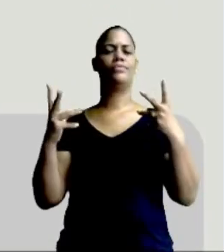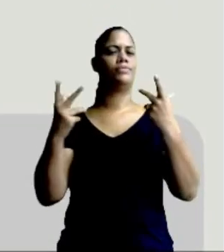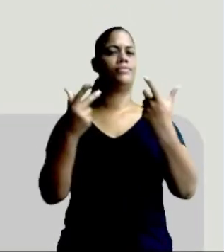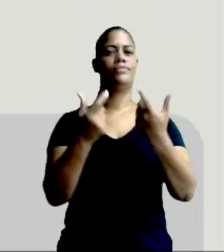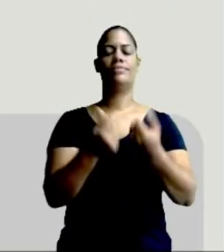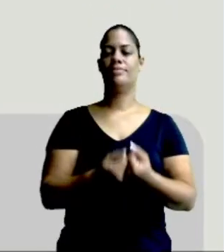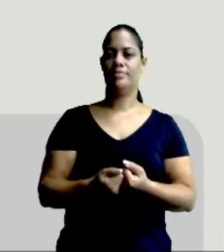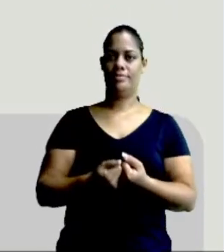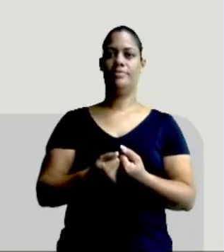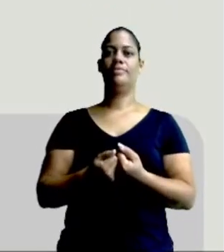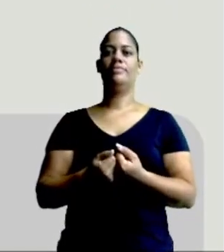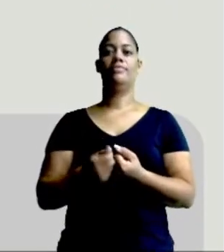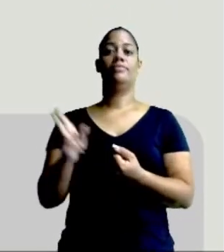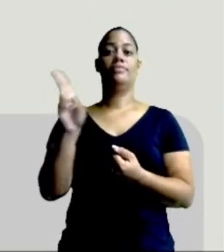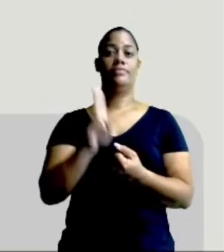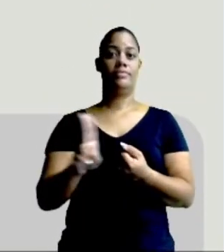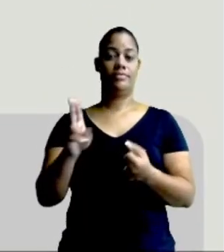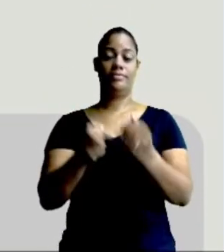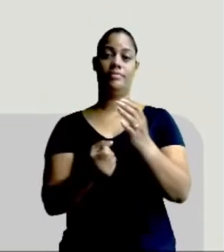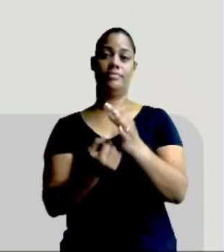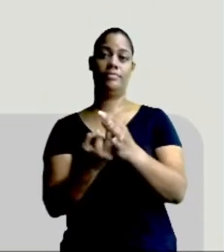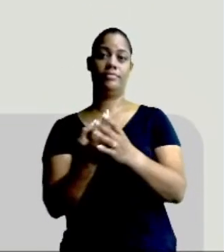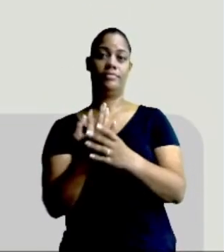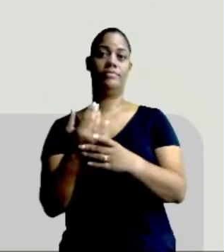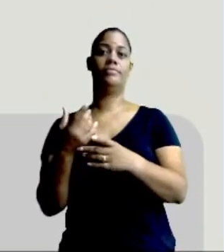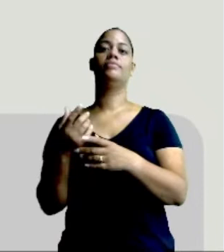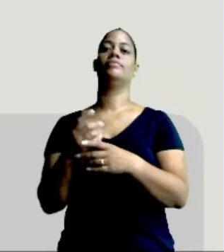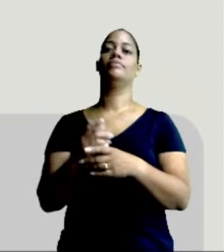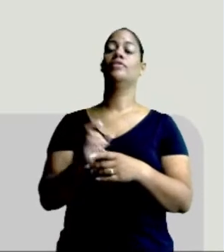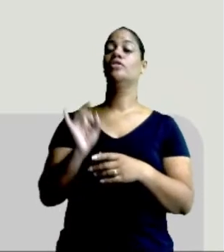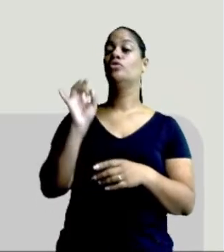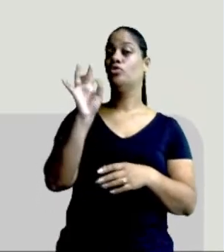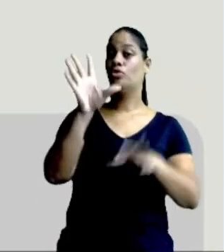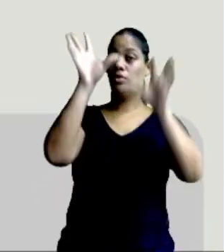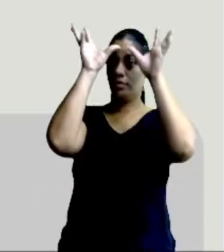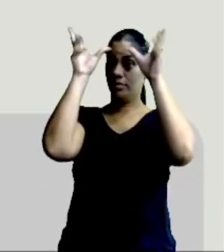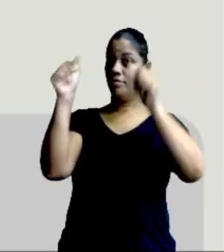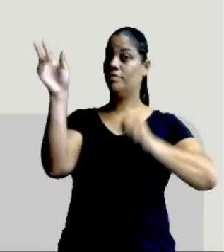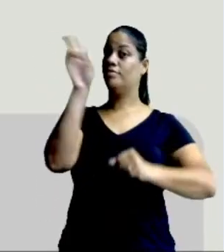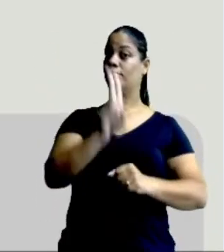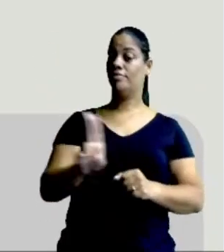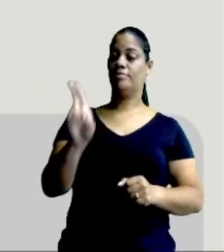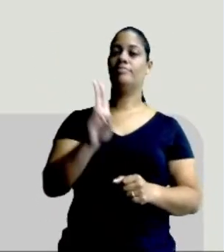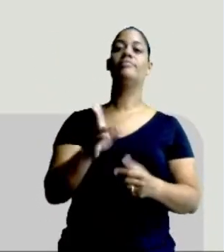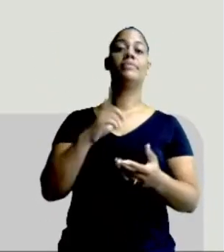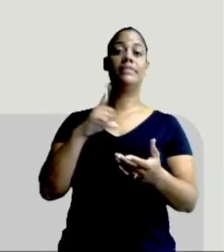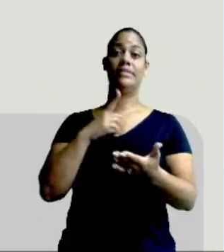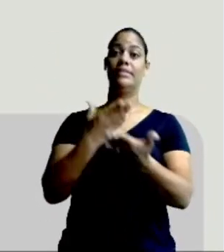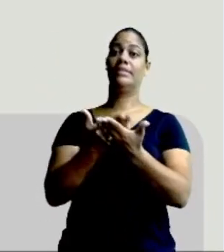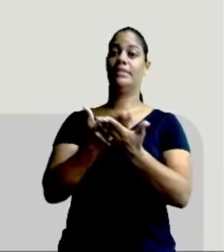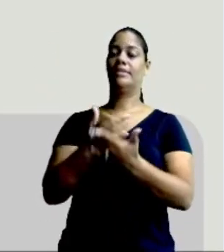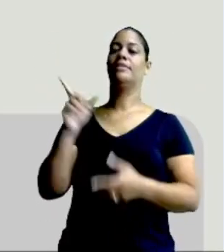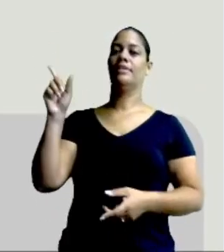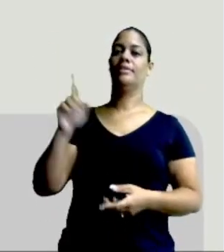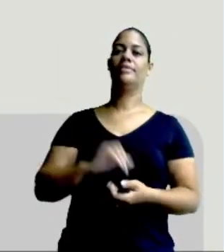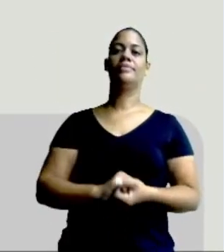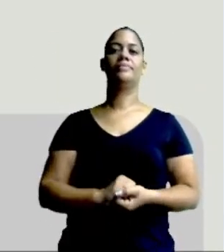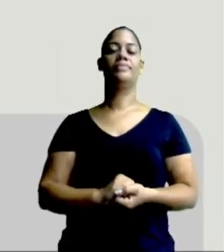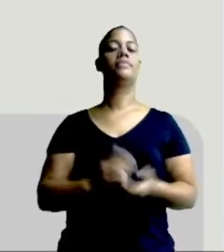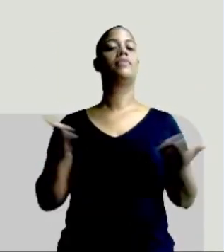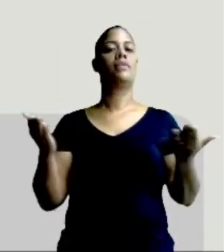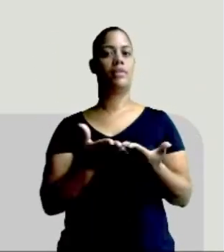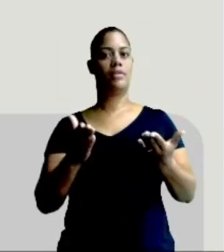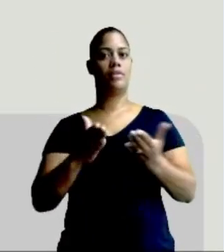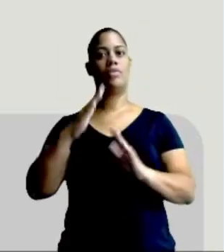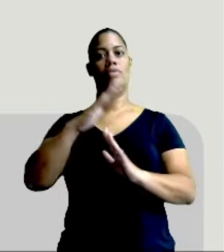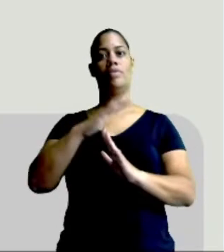isso foram tipos de vegetação só da floresta amazônica, tá certo? Agora nós vamos ver o clima